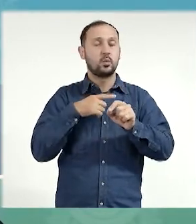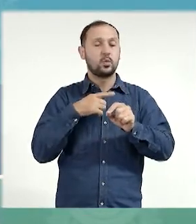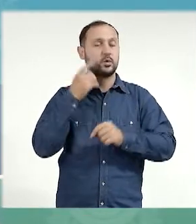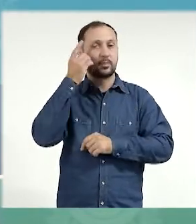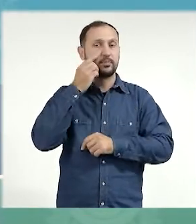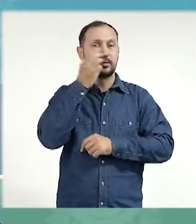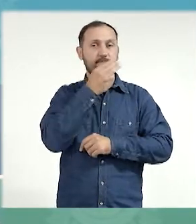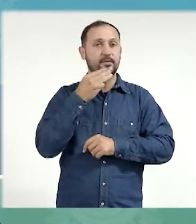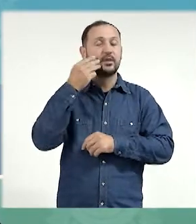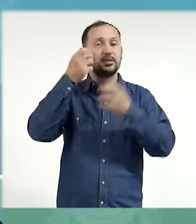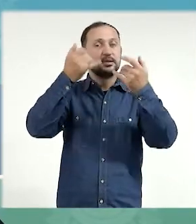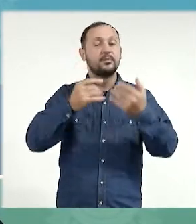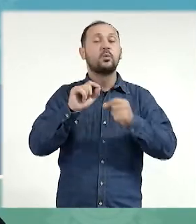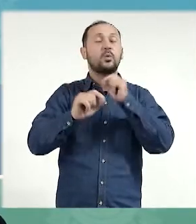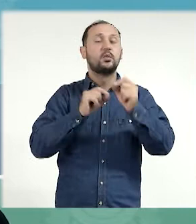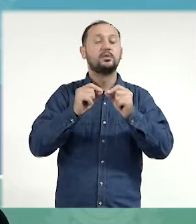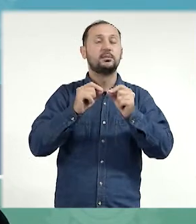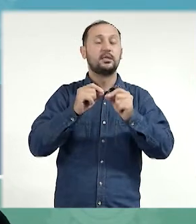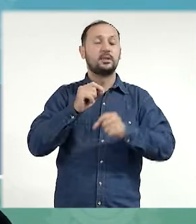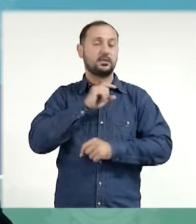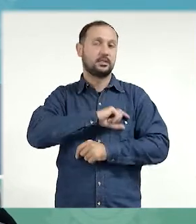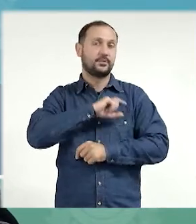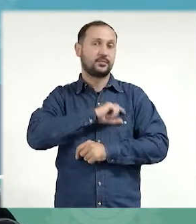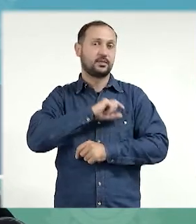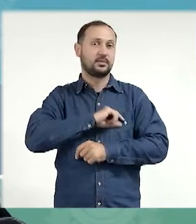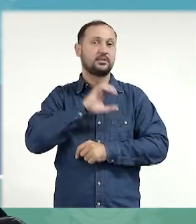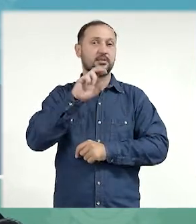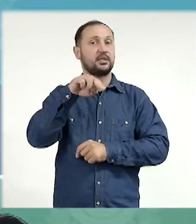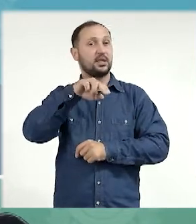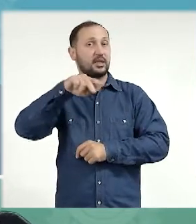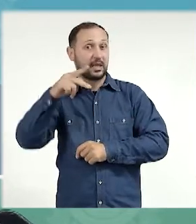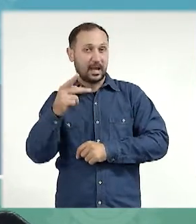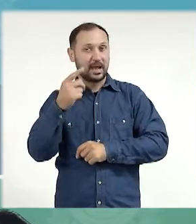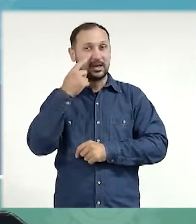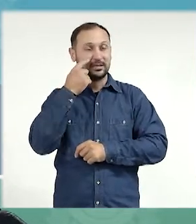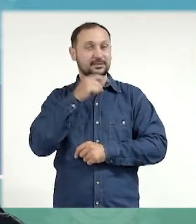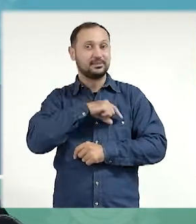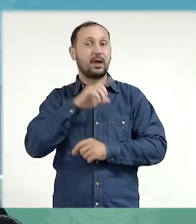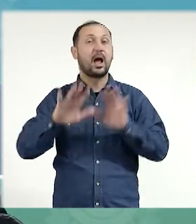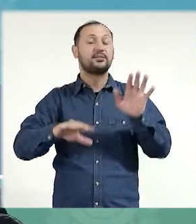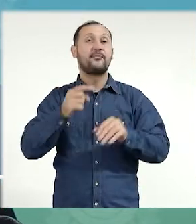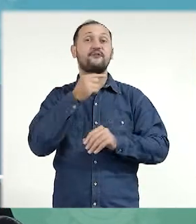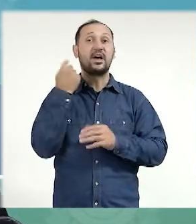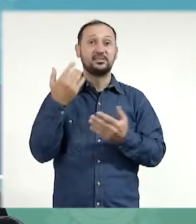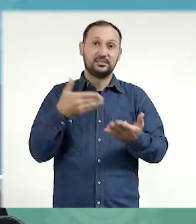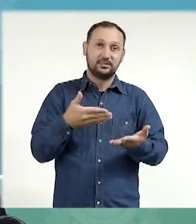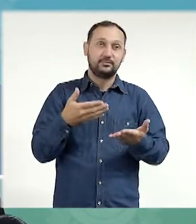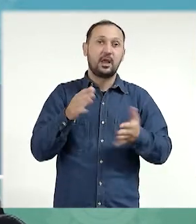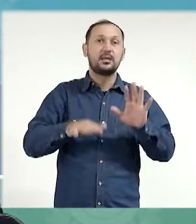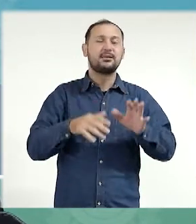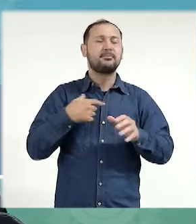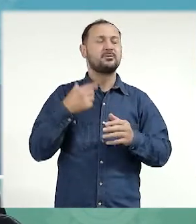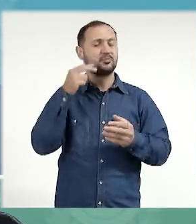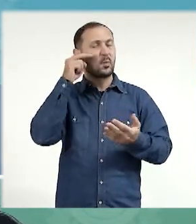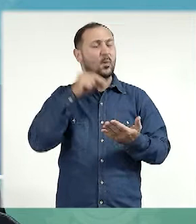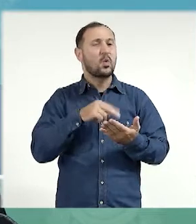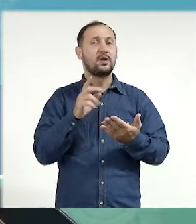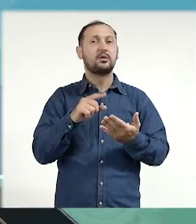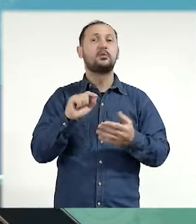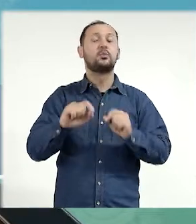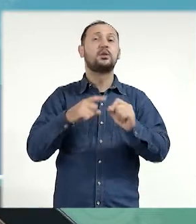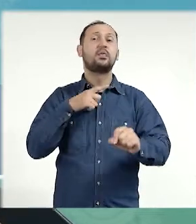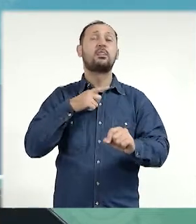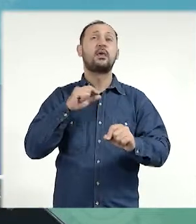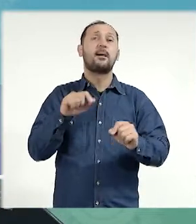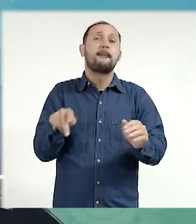que trata da questão da notificação, do vencimento da carteira de habilitação, porque, às vezes, o cidadão ele não acompanha.